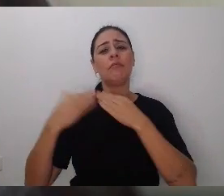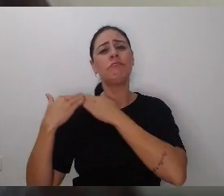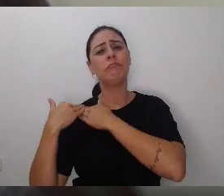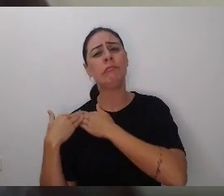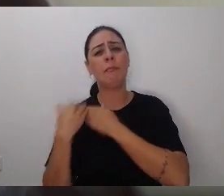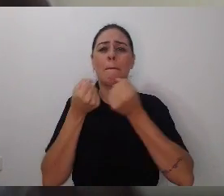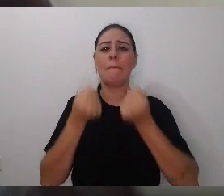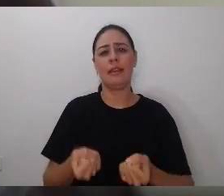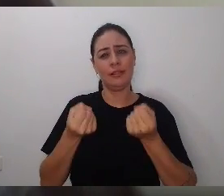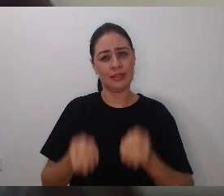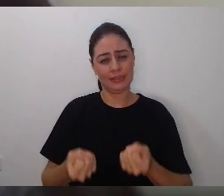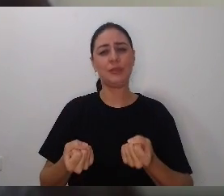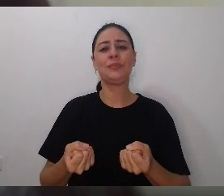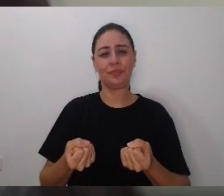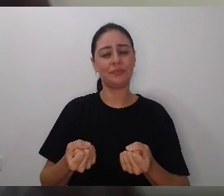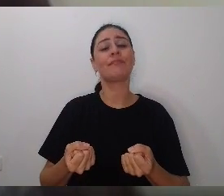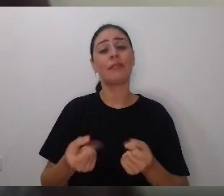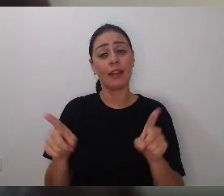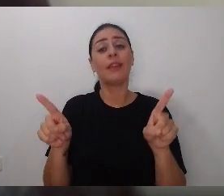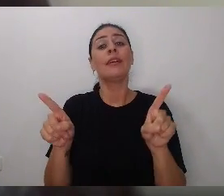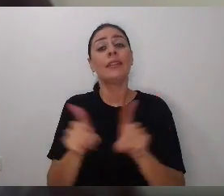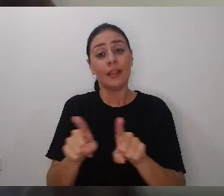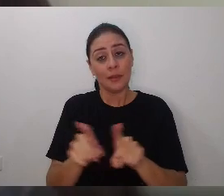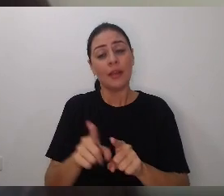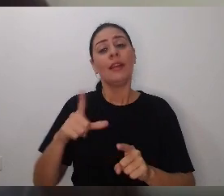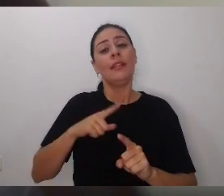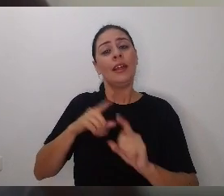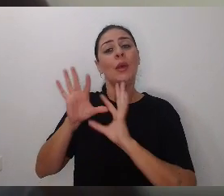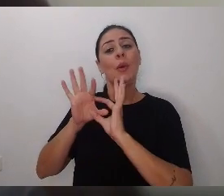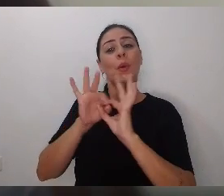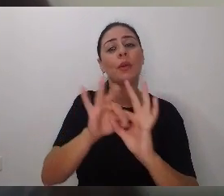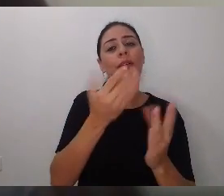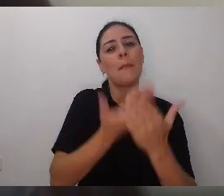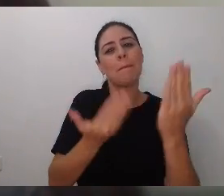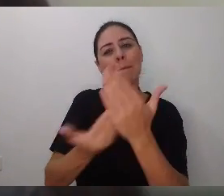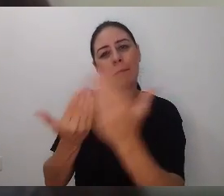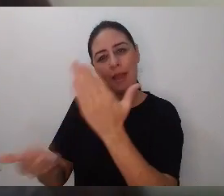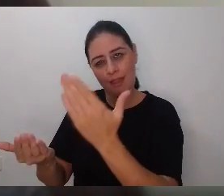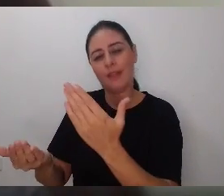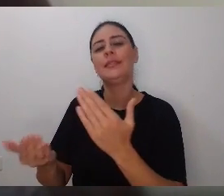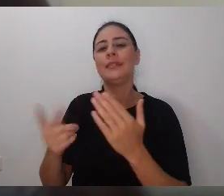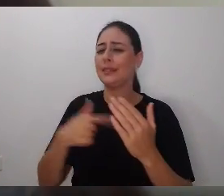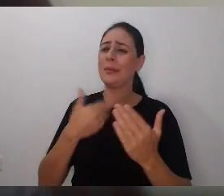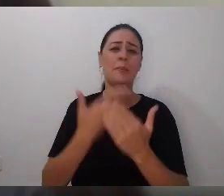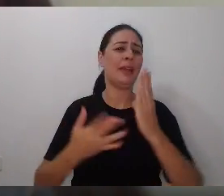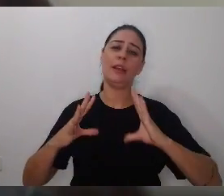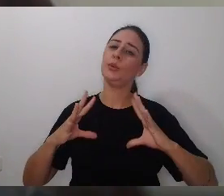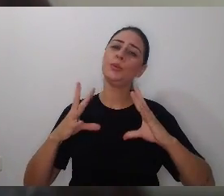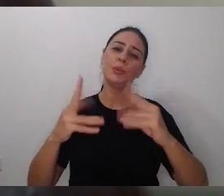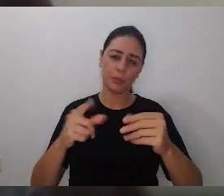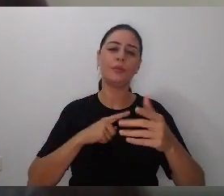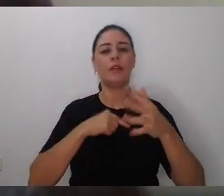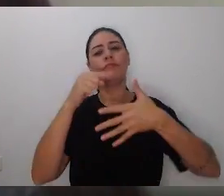gerando uma sobrecarga mesmo. No meio disso, a gente também está vivendo um contexto de muitas perdas,